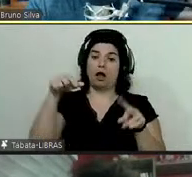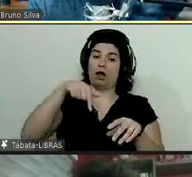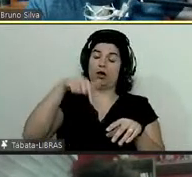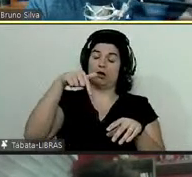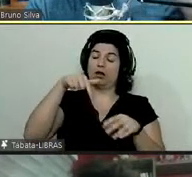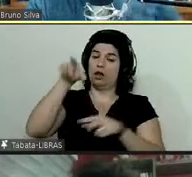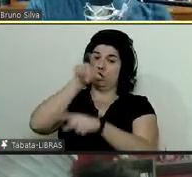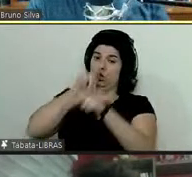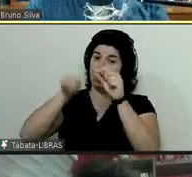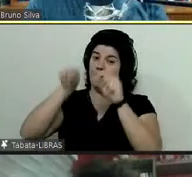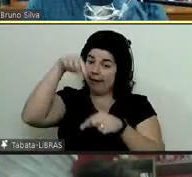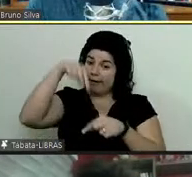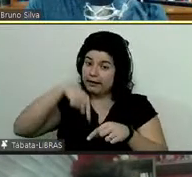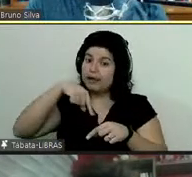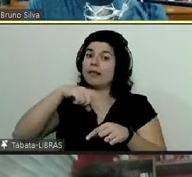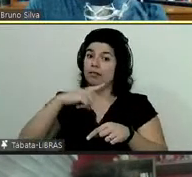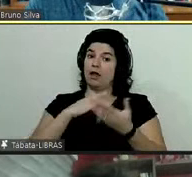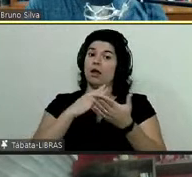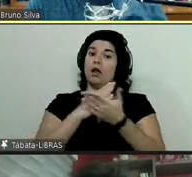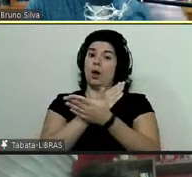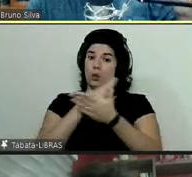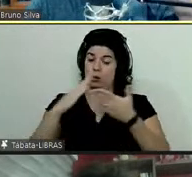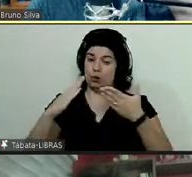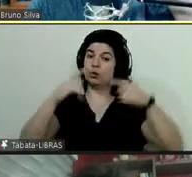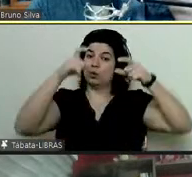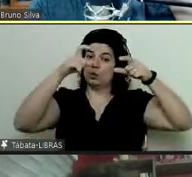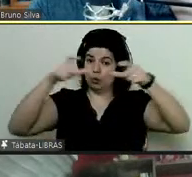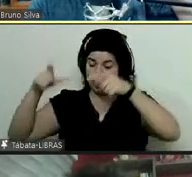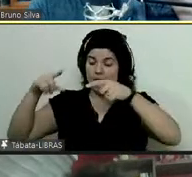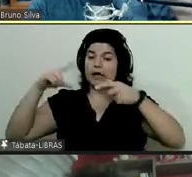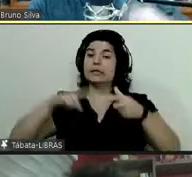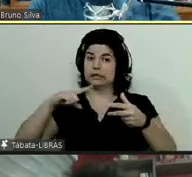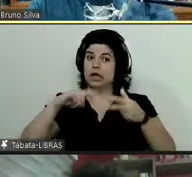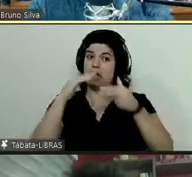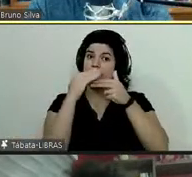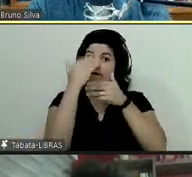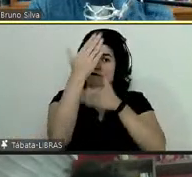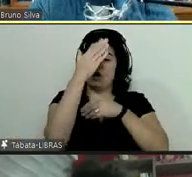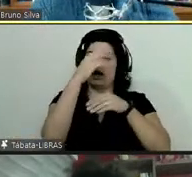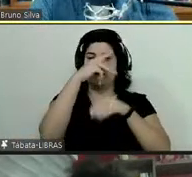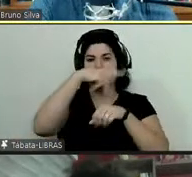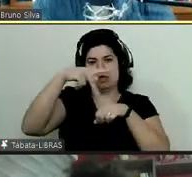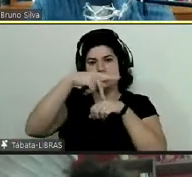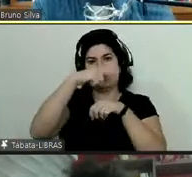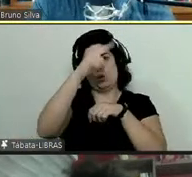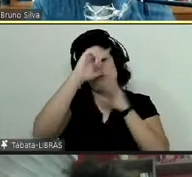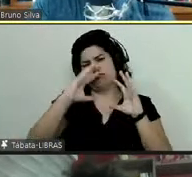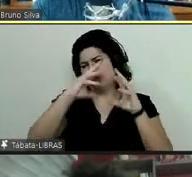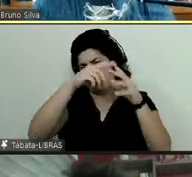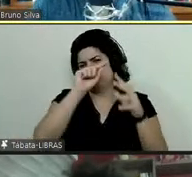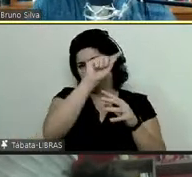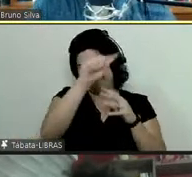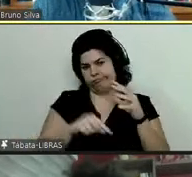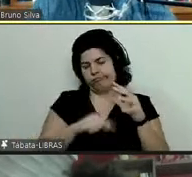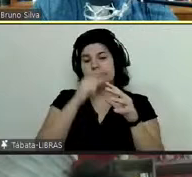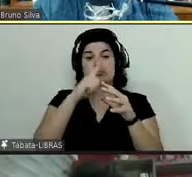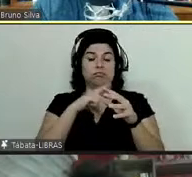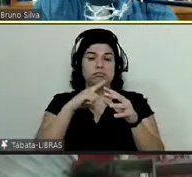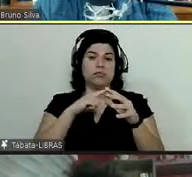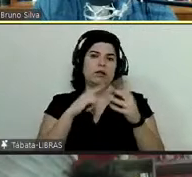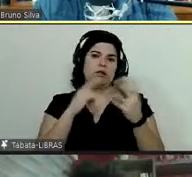aqui né Tem alguns lugares que alguns membros do Judiciário são eleitos aí mundo afora não pode ser necessariamente só